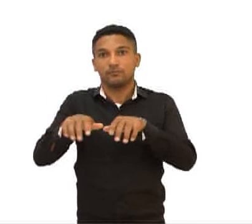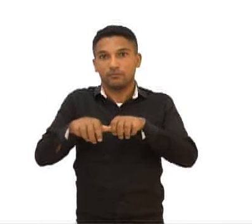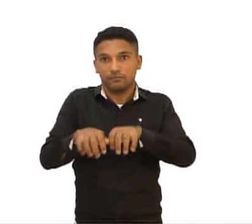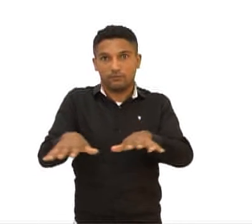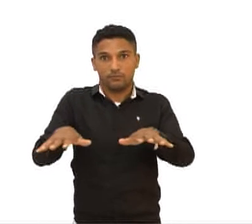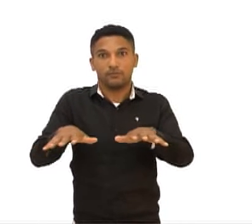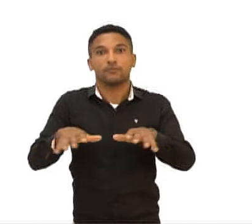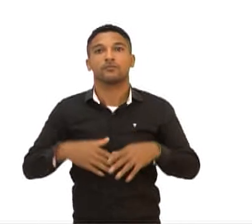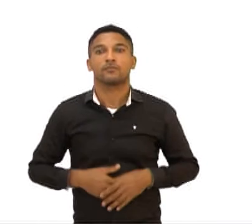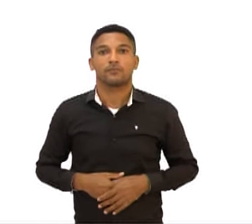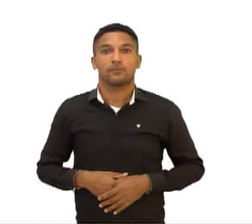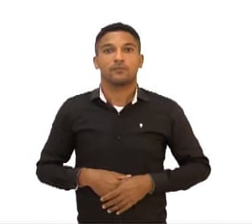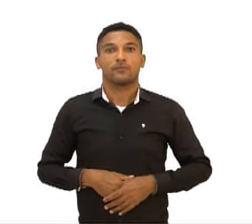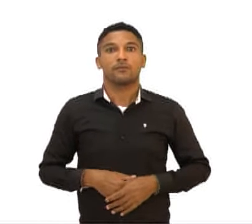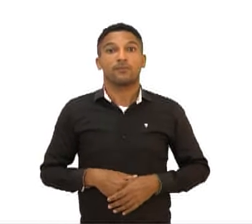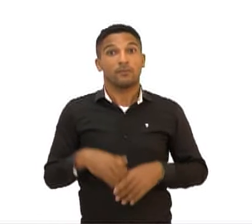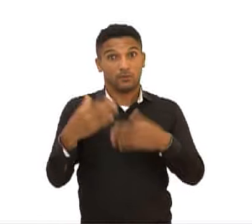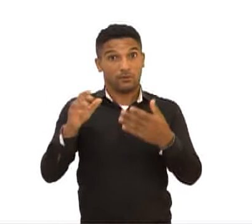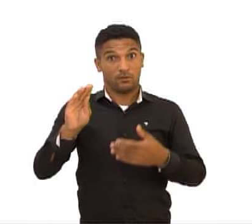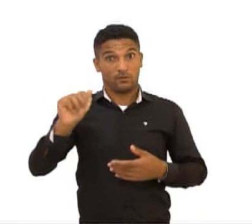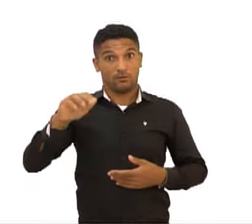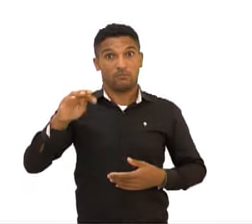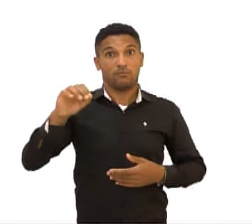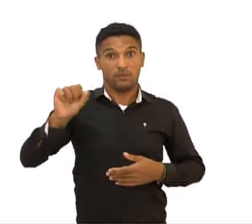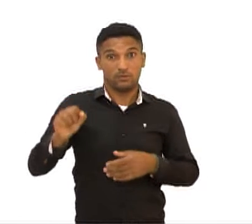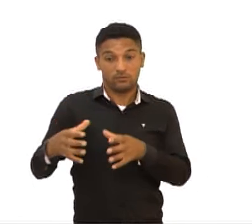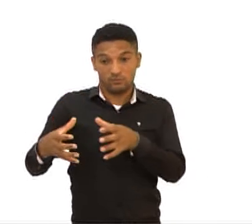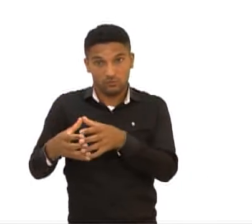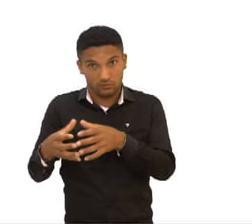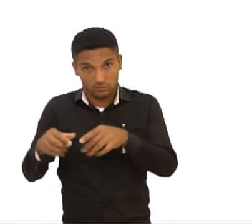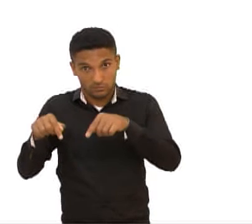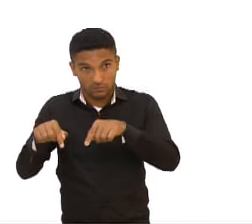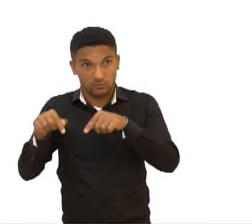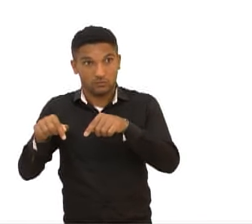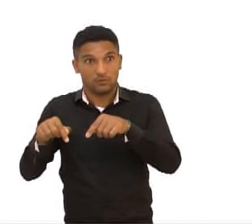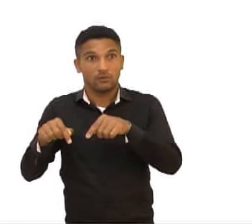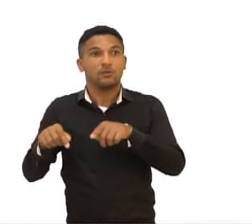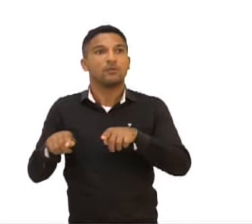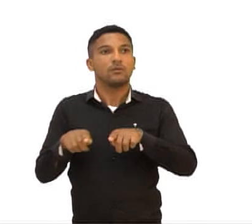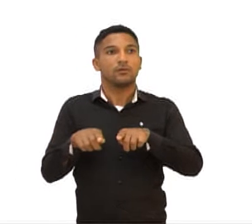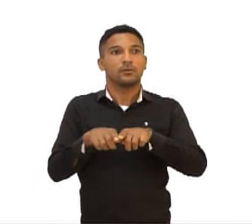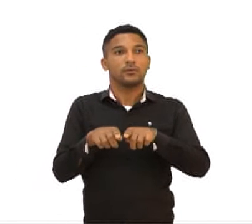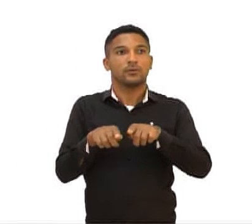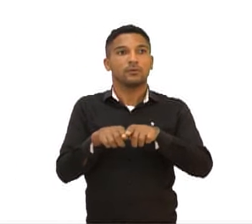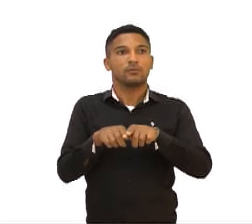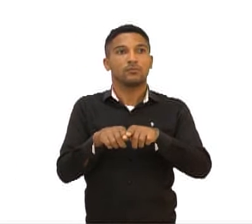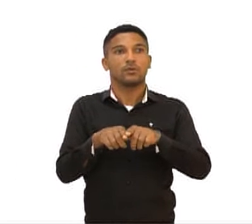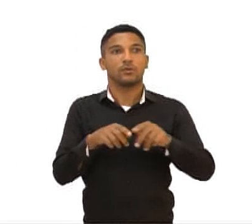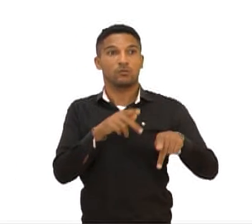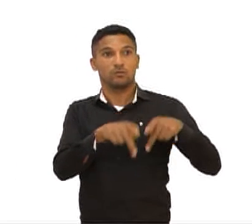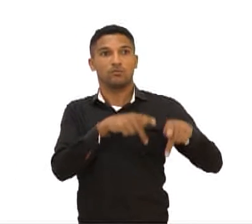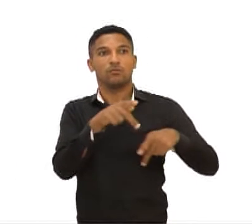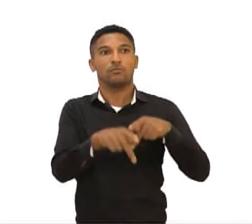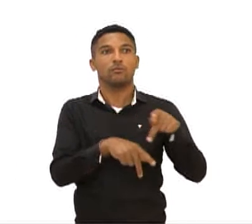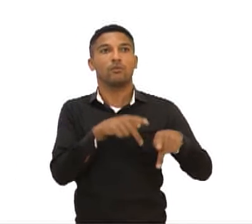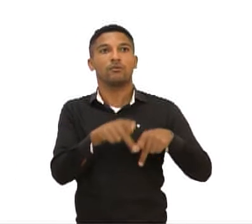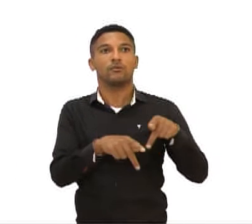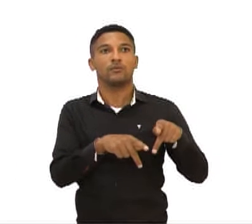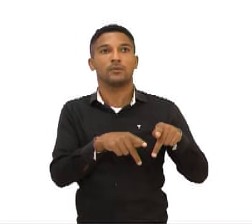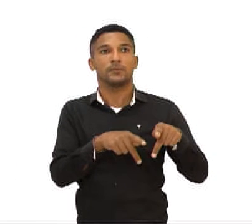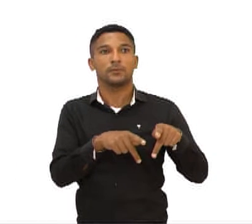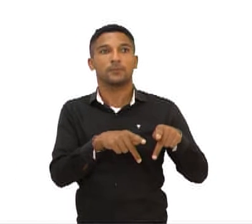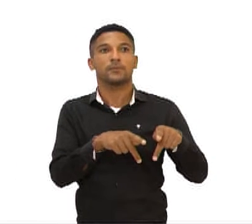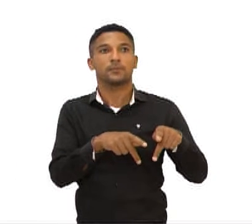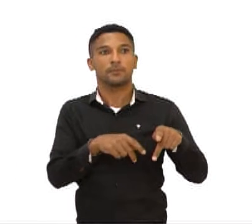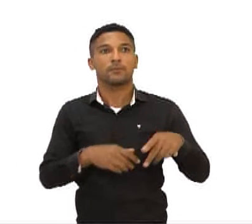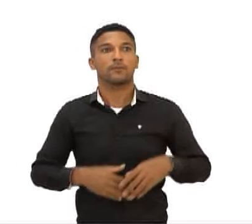ver que os Bantos e os Iorubás, que serão assunto da nossa próxima aula, um outro povo, eles